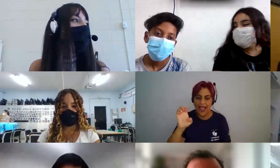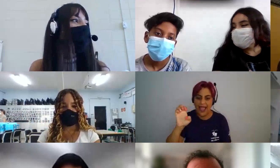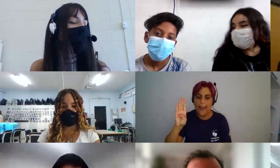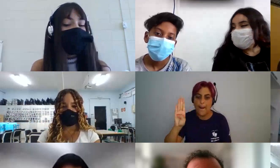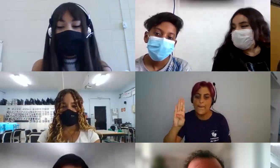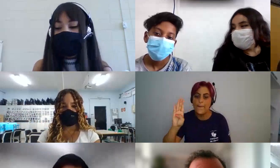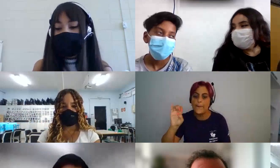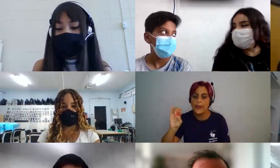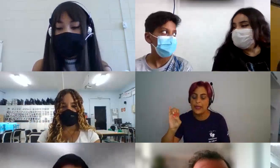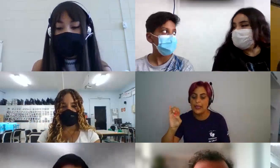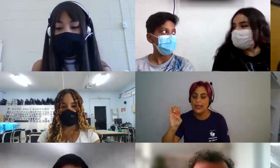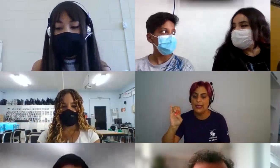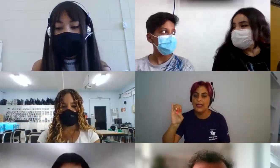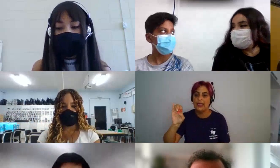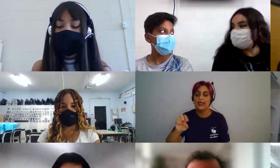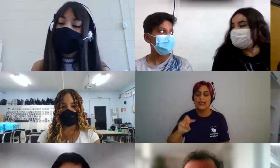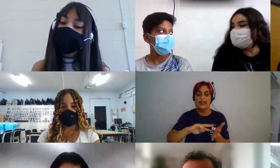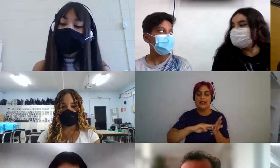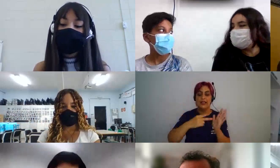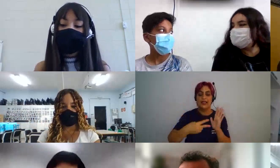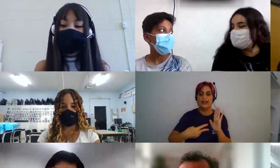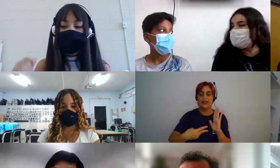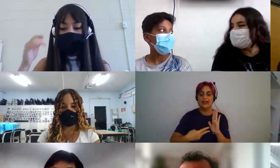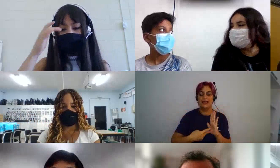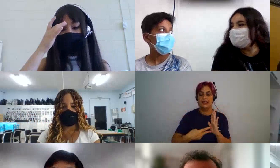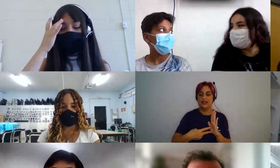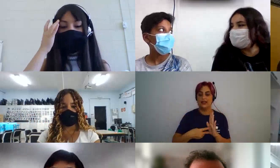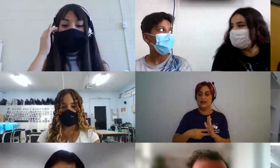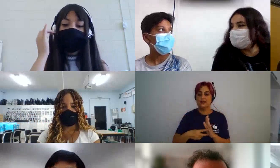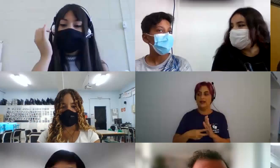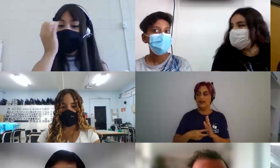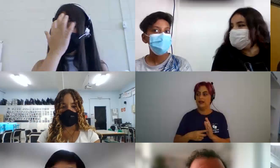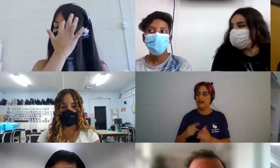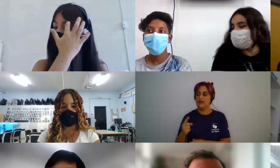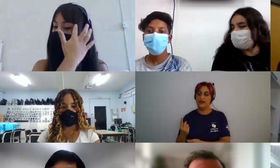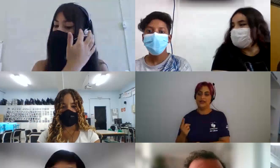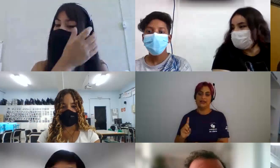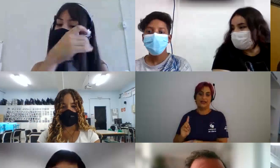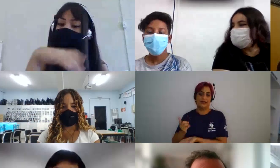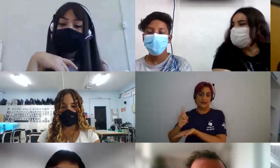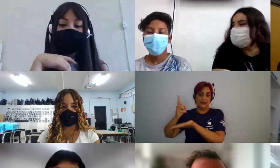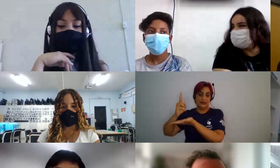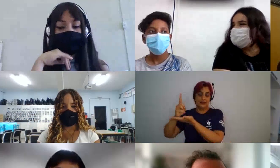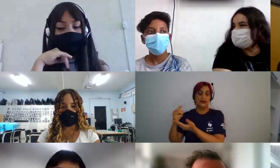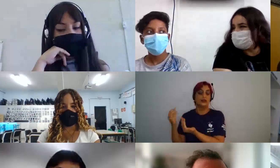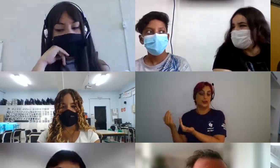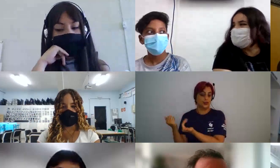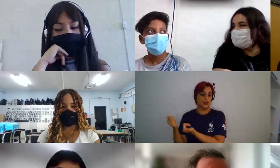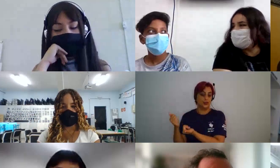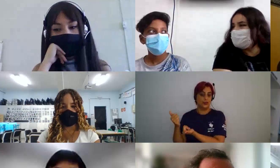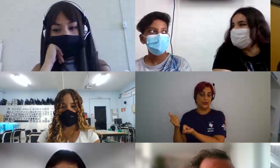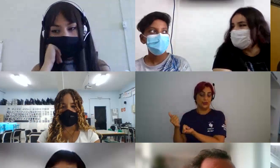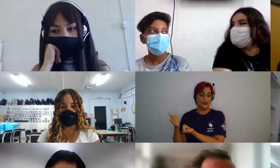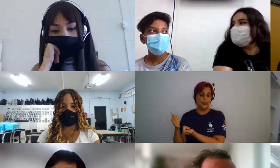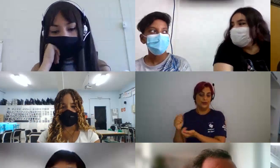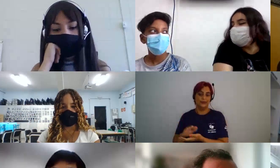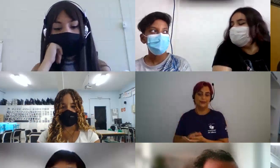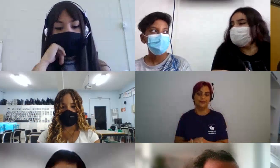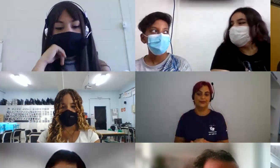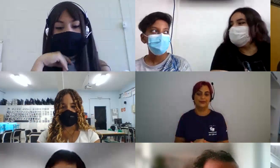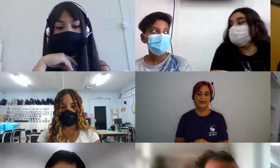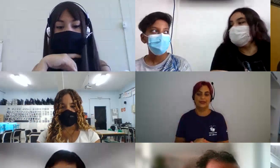Google, é a deusa da juventude. Por isso que um médico ebiatra tem um nome que vem da deusa da juventude